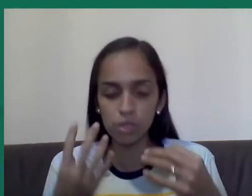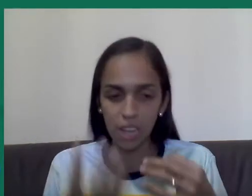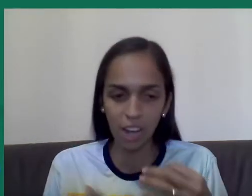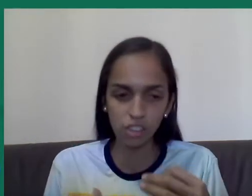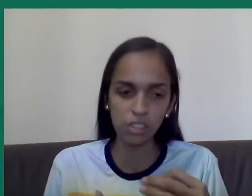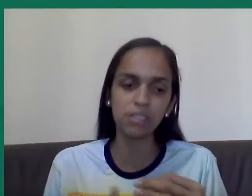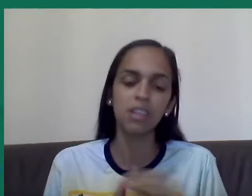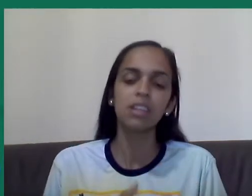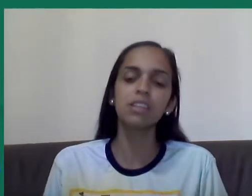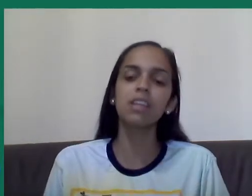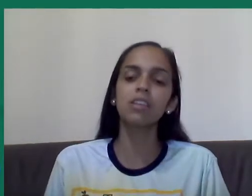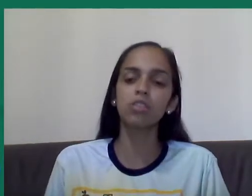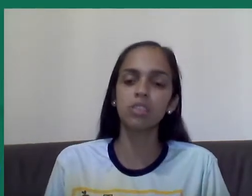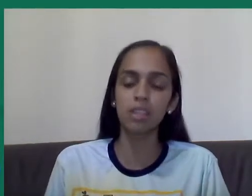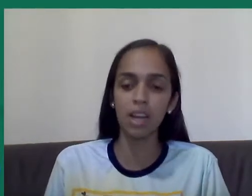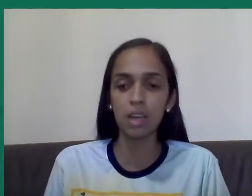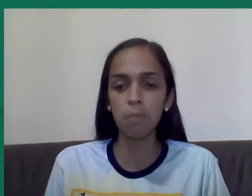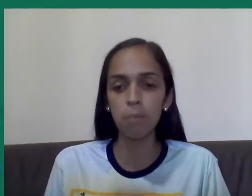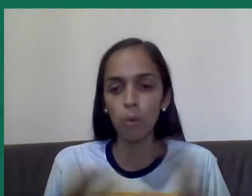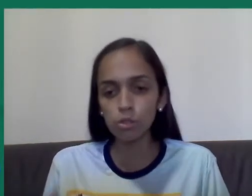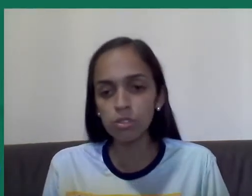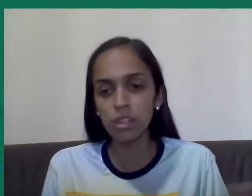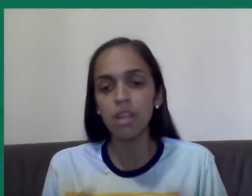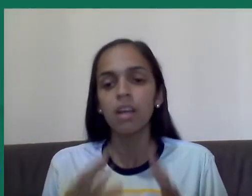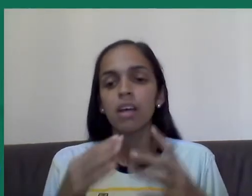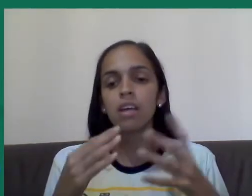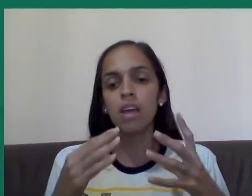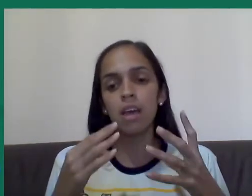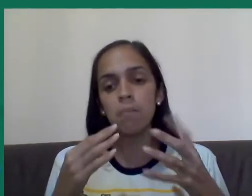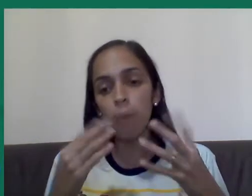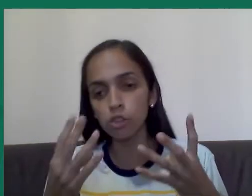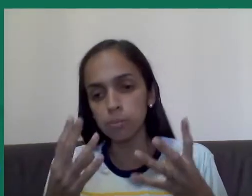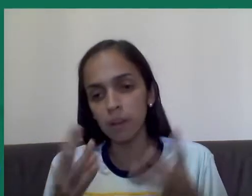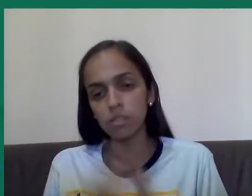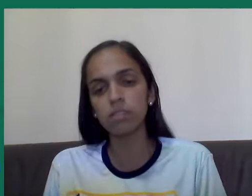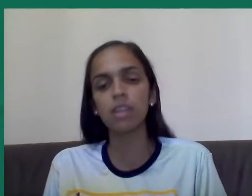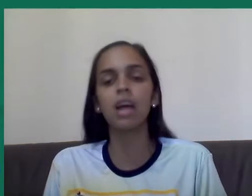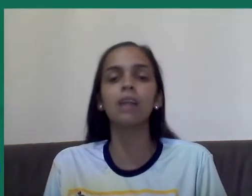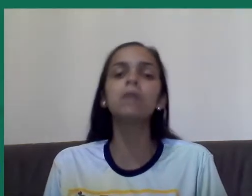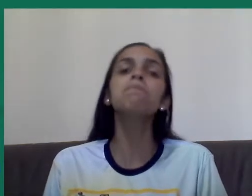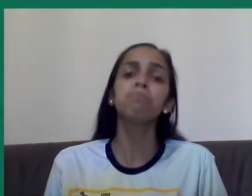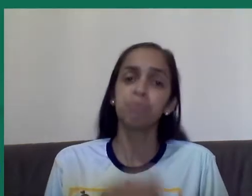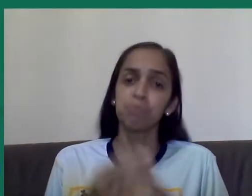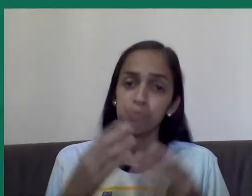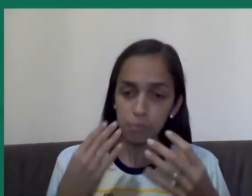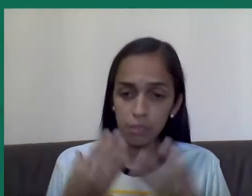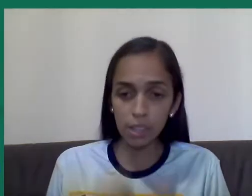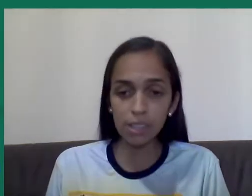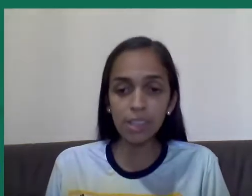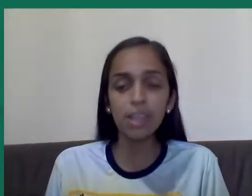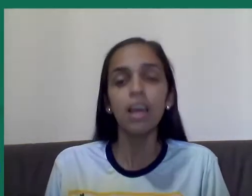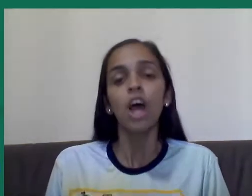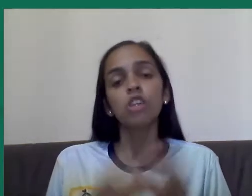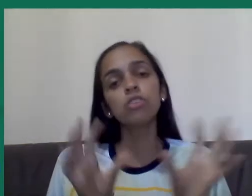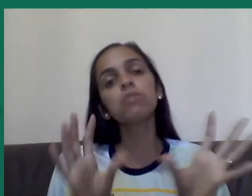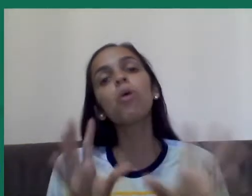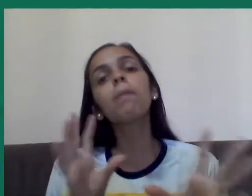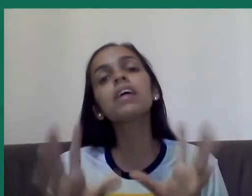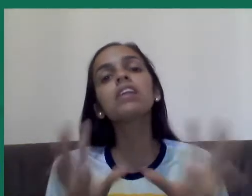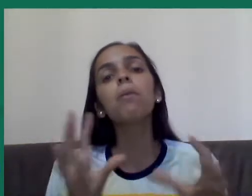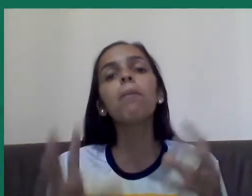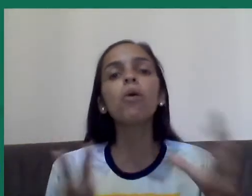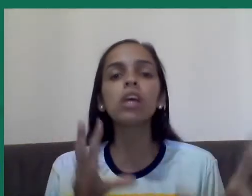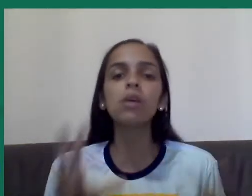esses contrastes, né, da sociedade, que é impostos pela sociedade. E nós